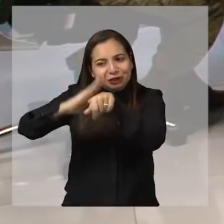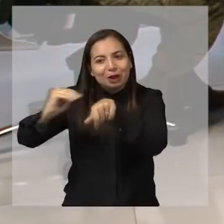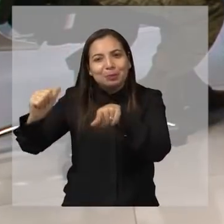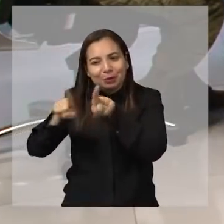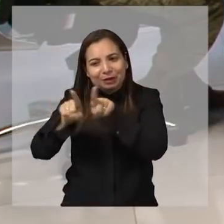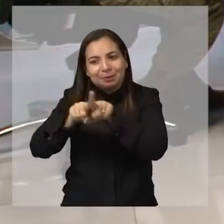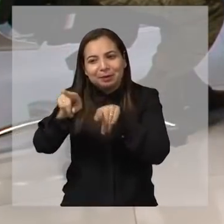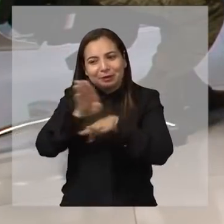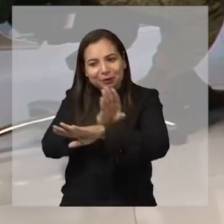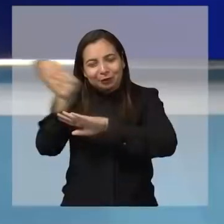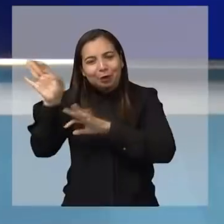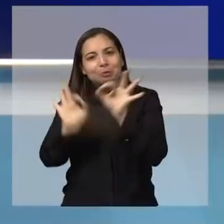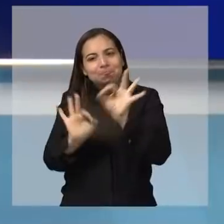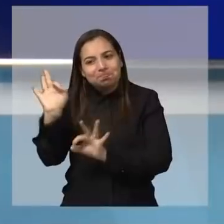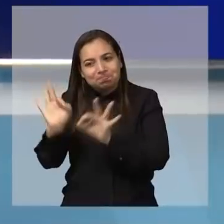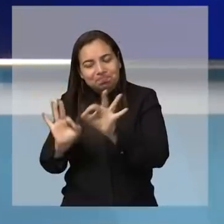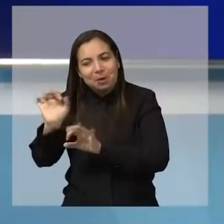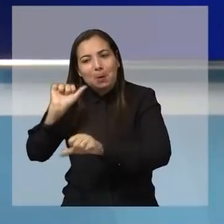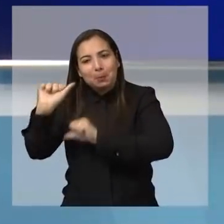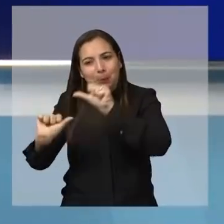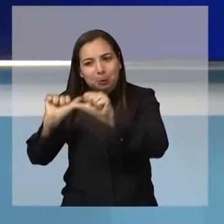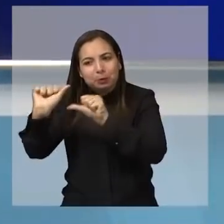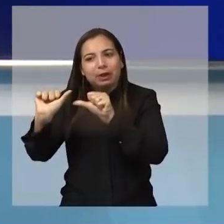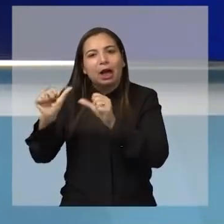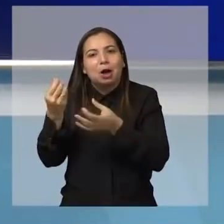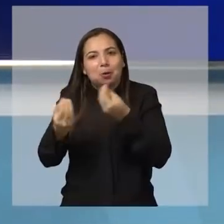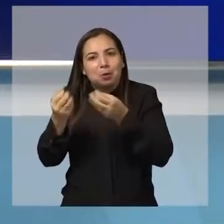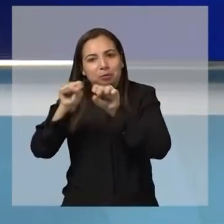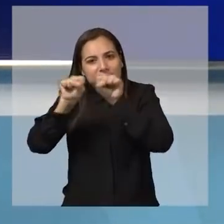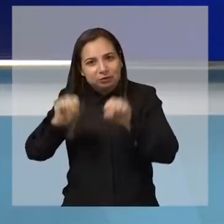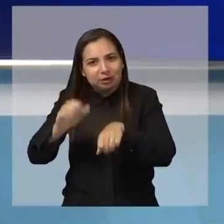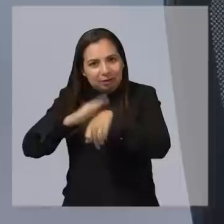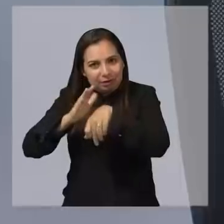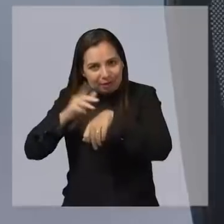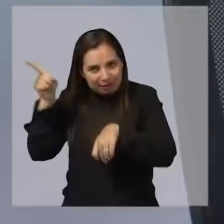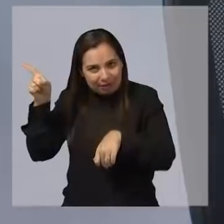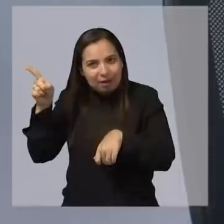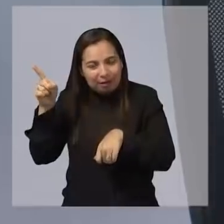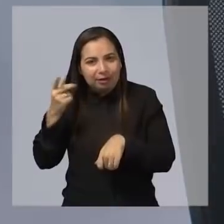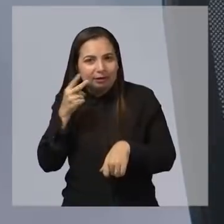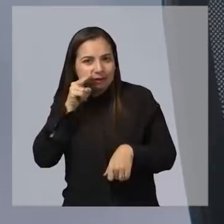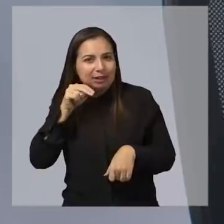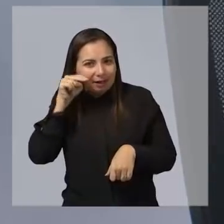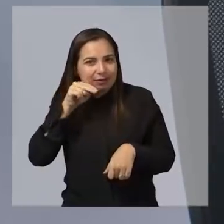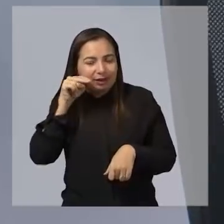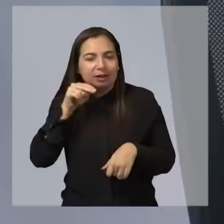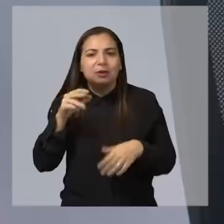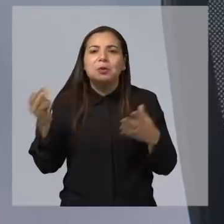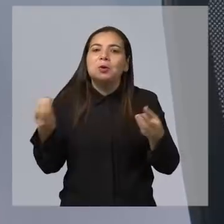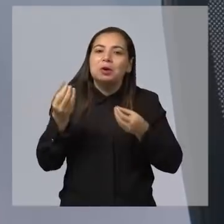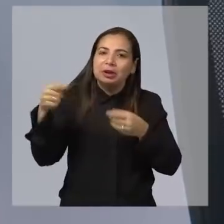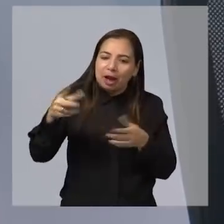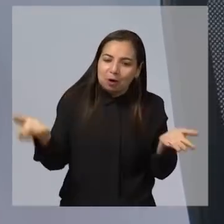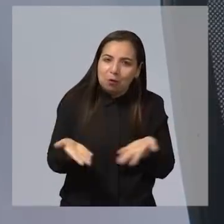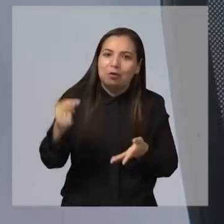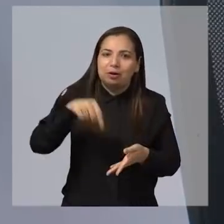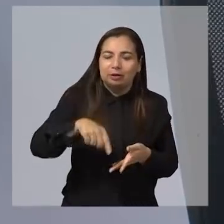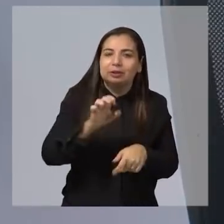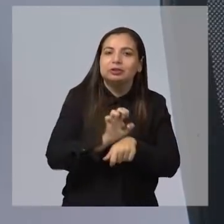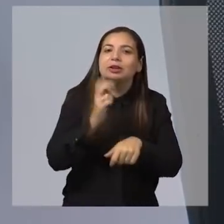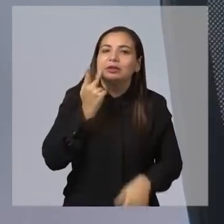isso, para poder conter e mudar aquela sistemática que estava lá. Foi. Aí o que acontece? Eles estavam desligados e nós